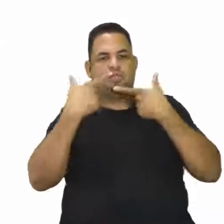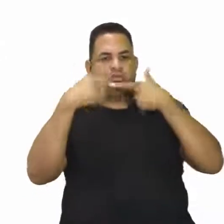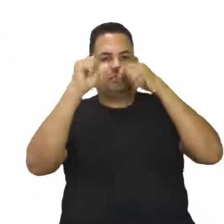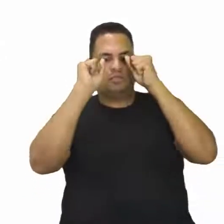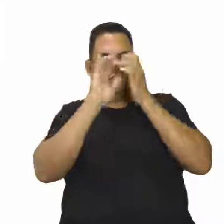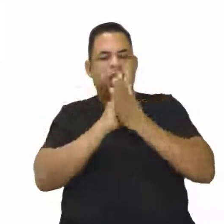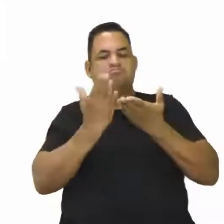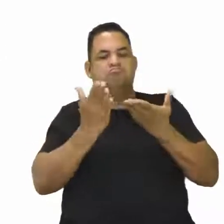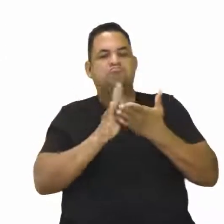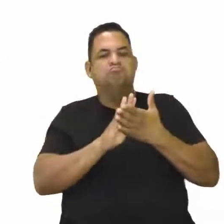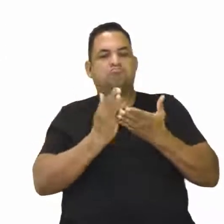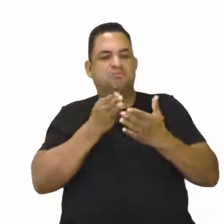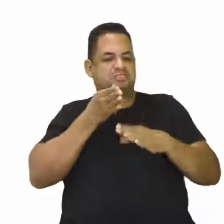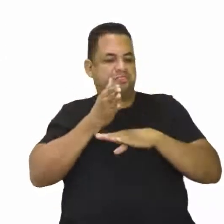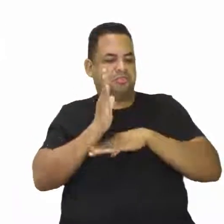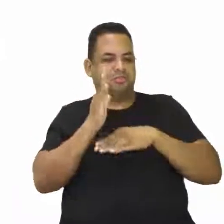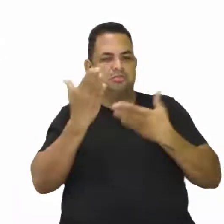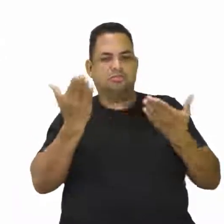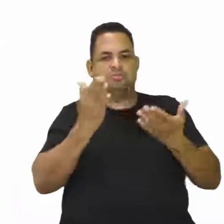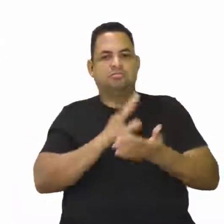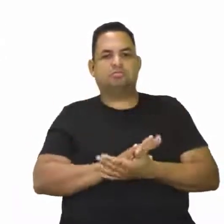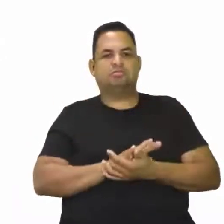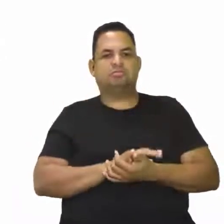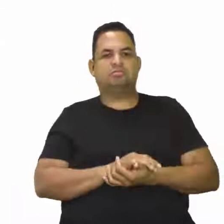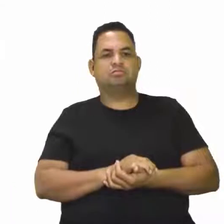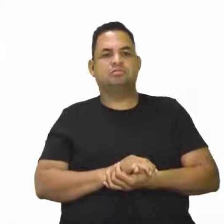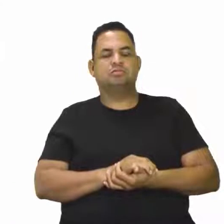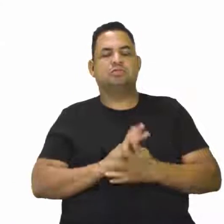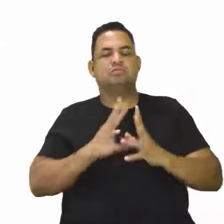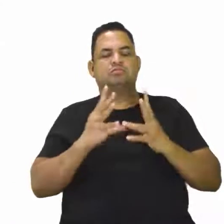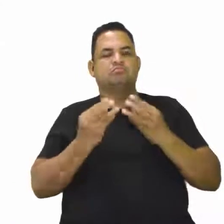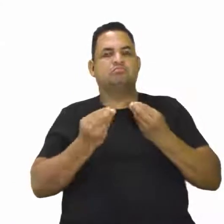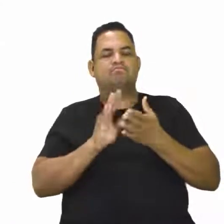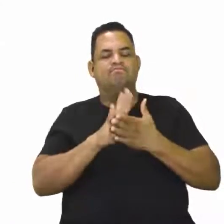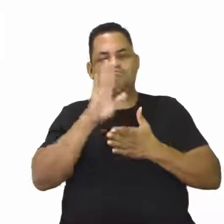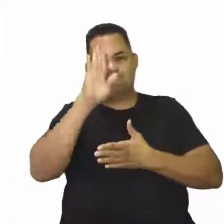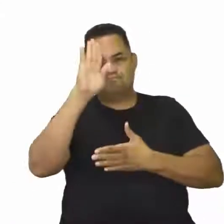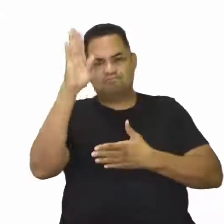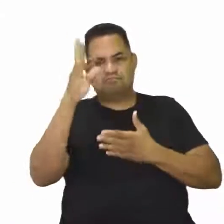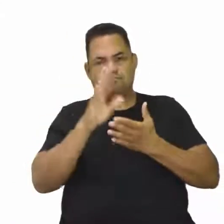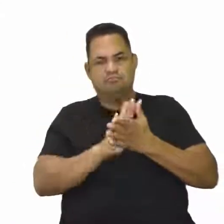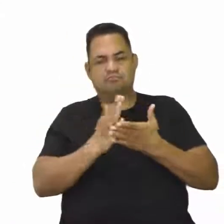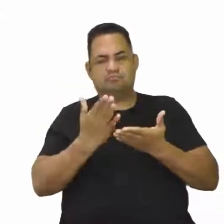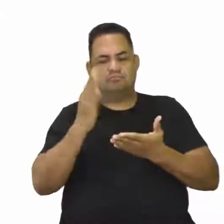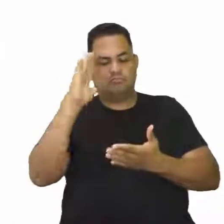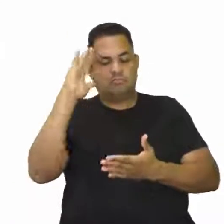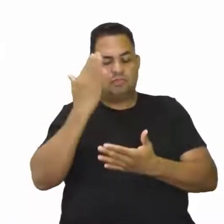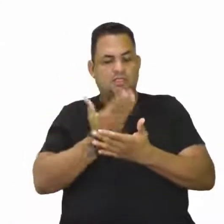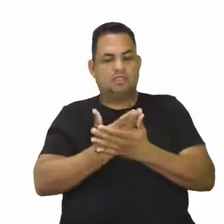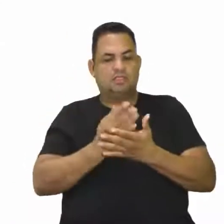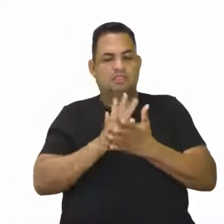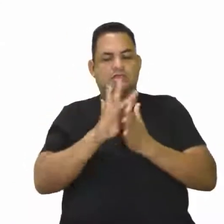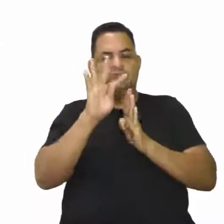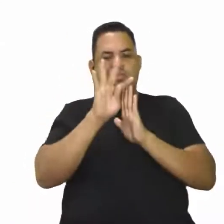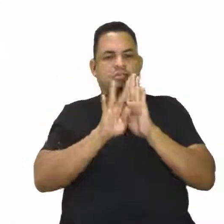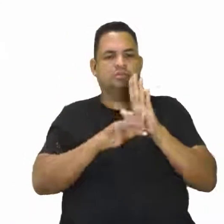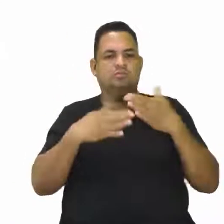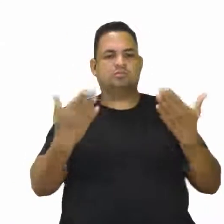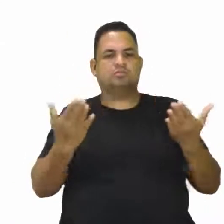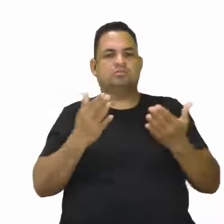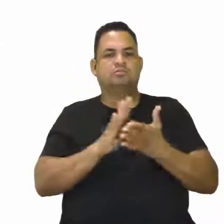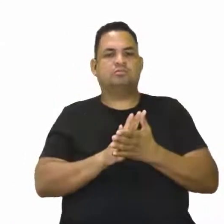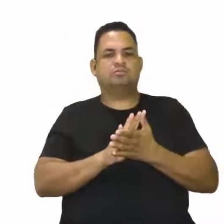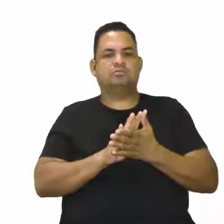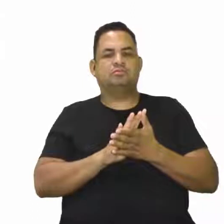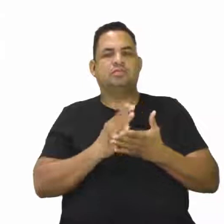linguagem clara e direta, como tudo, principalmente, acredito que o texto informativo, ele é o que